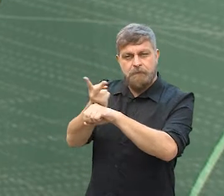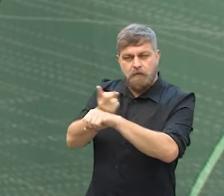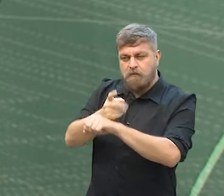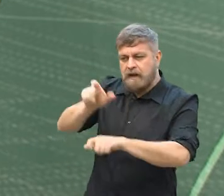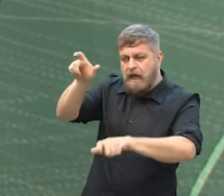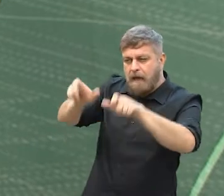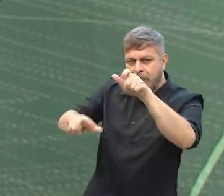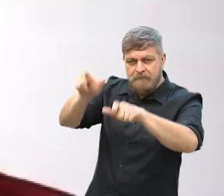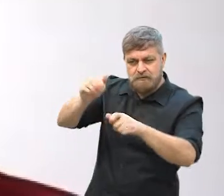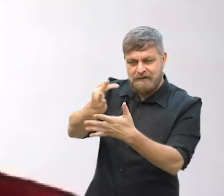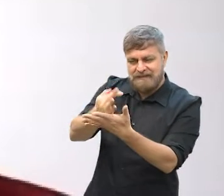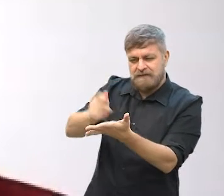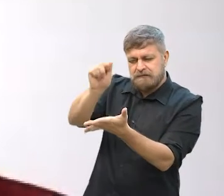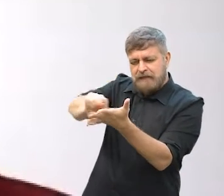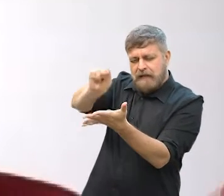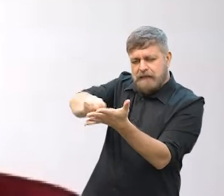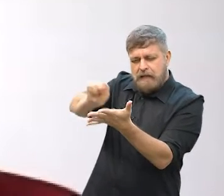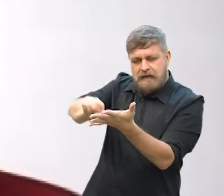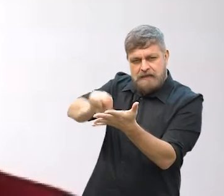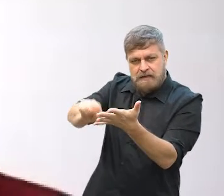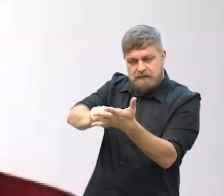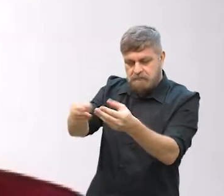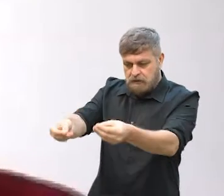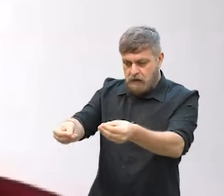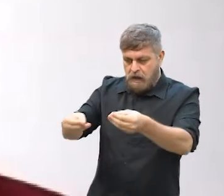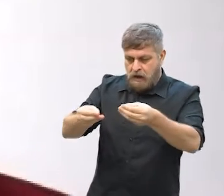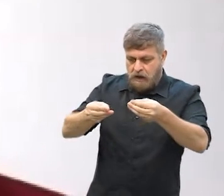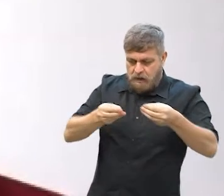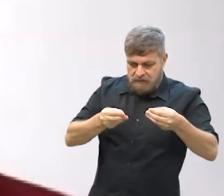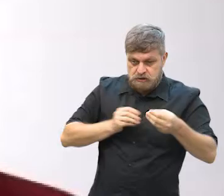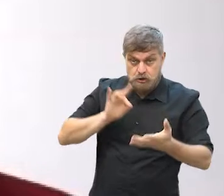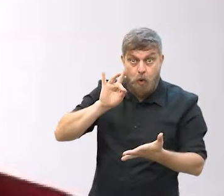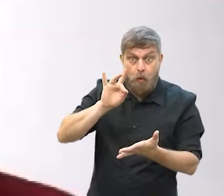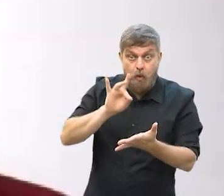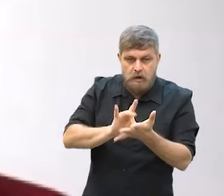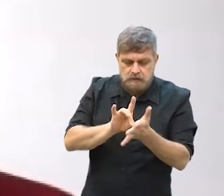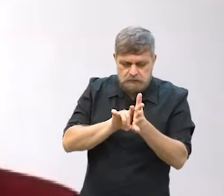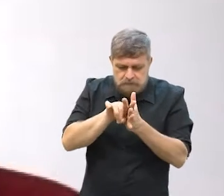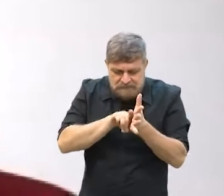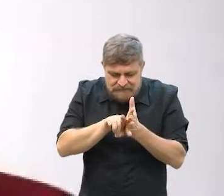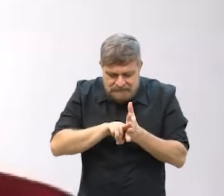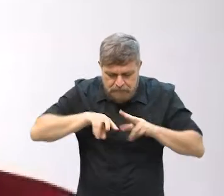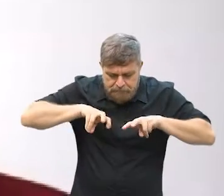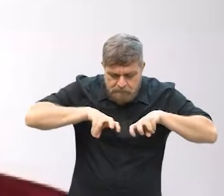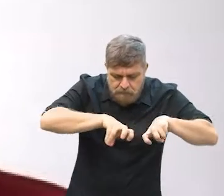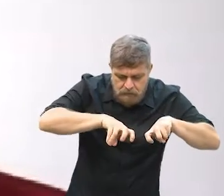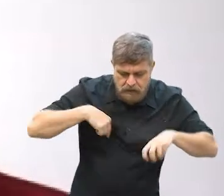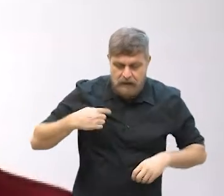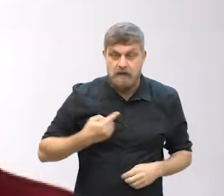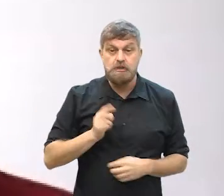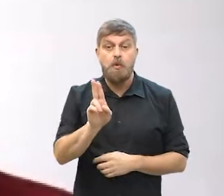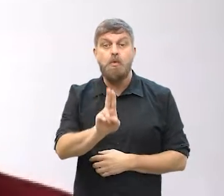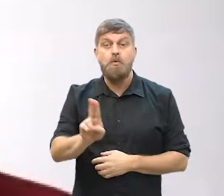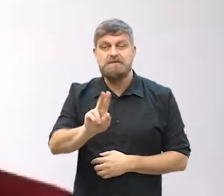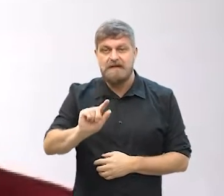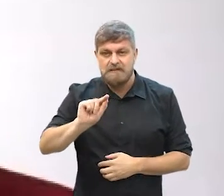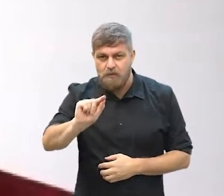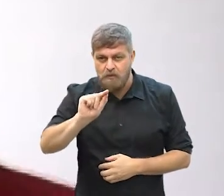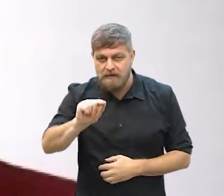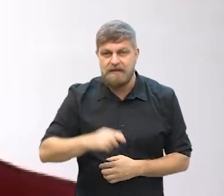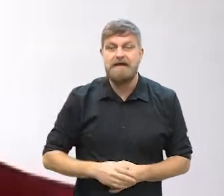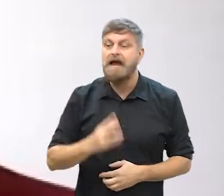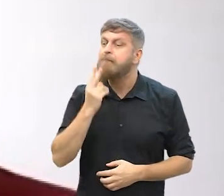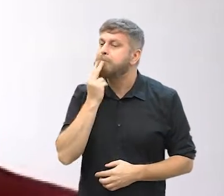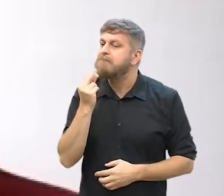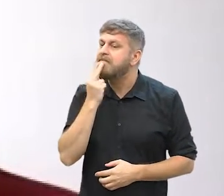alguns autores para trabalhar com a obra a partir do seu original, né, a gente utilizasse, então, os